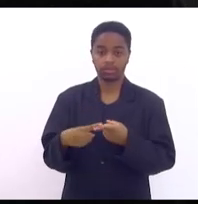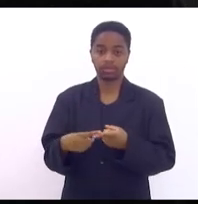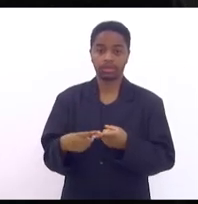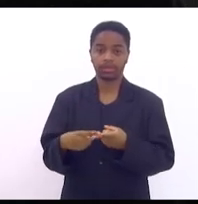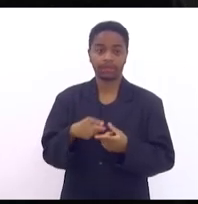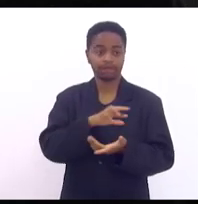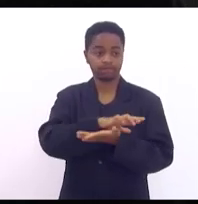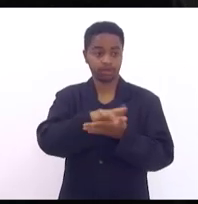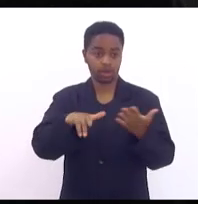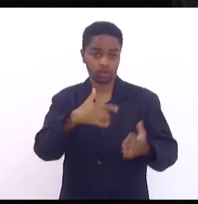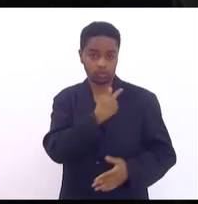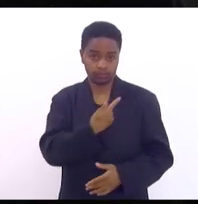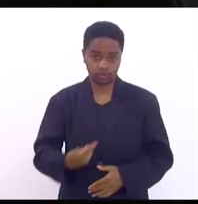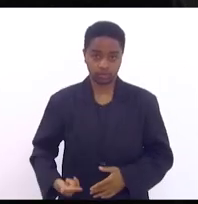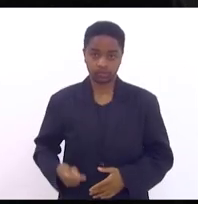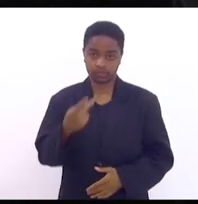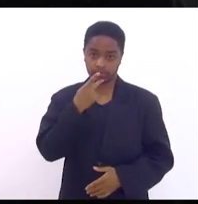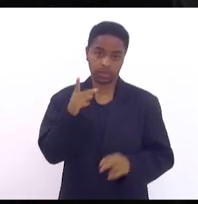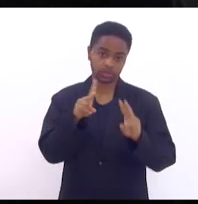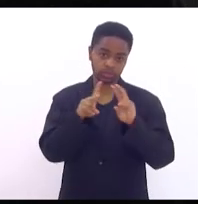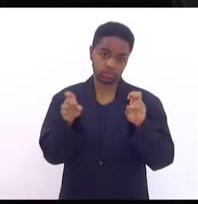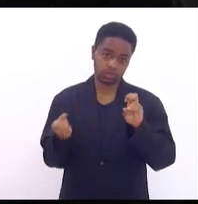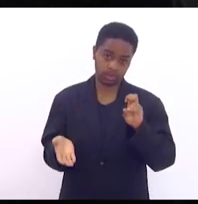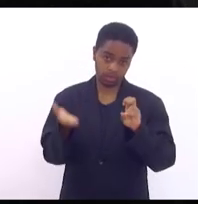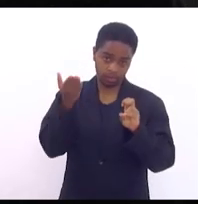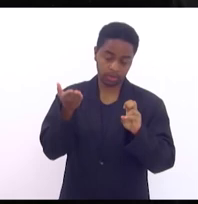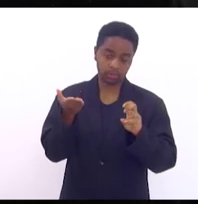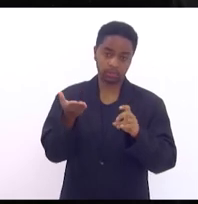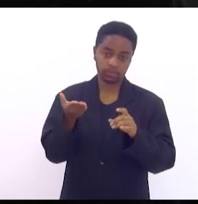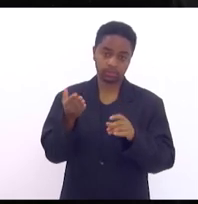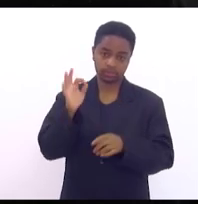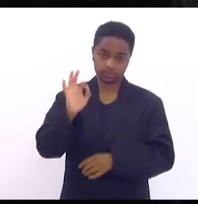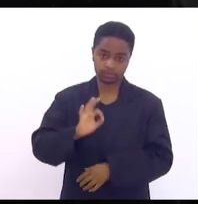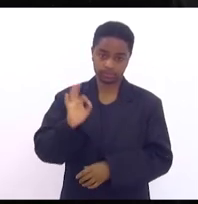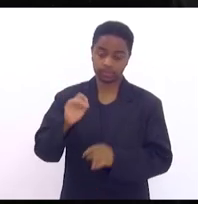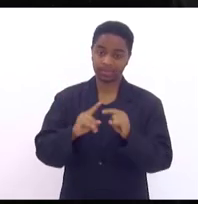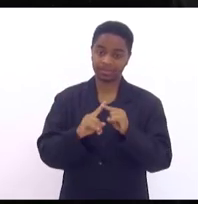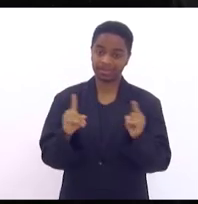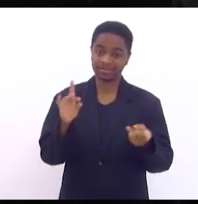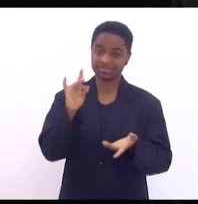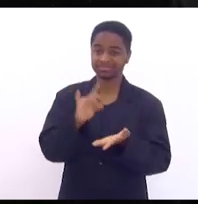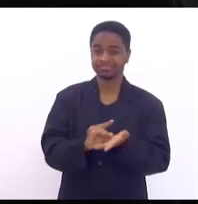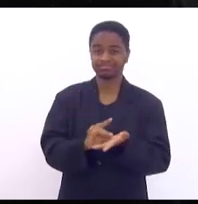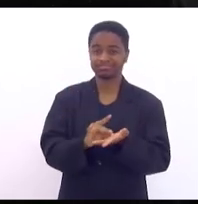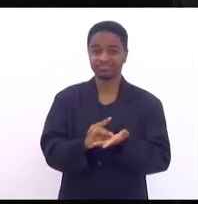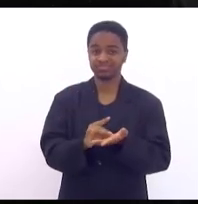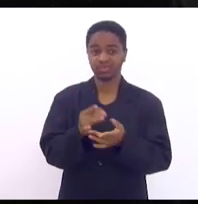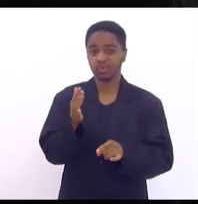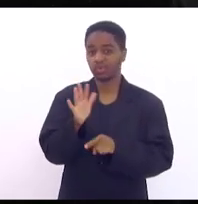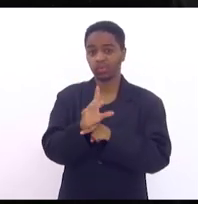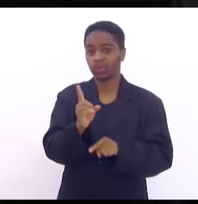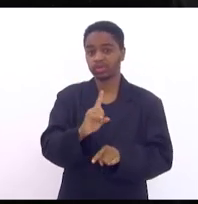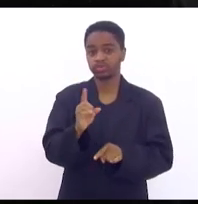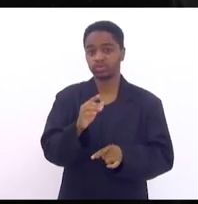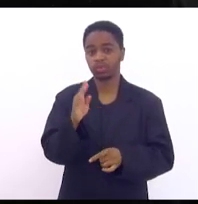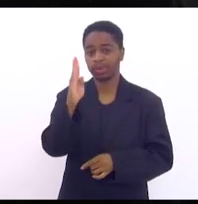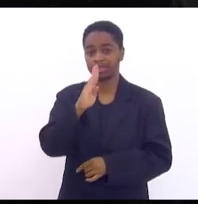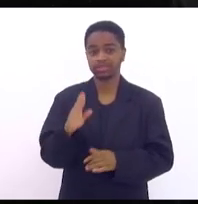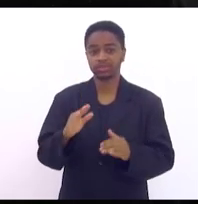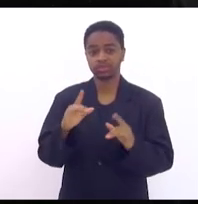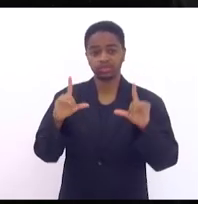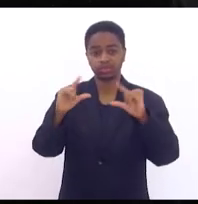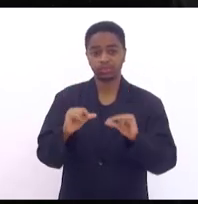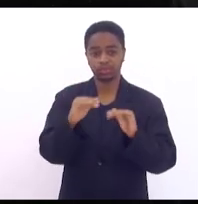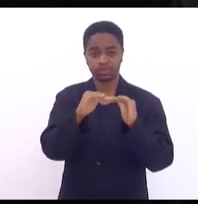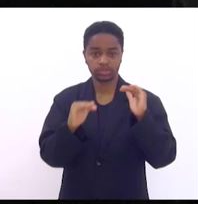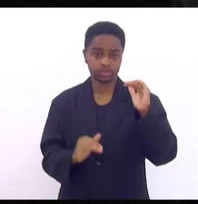vários governadores para fazer esse aumento, esse aumento não fará do Brasil um país menos desigual. Seja